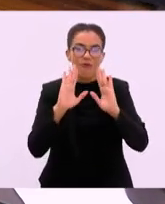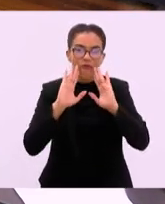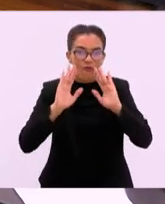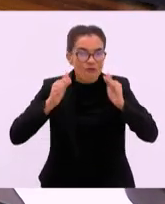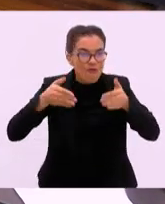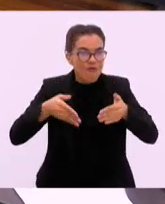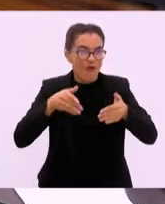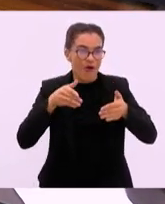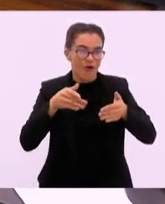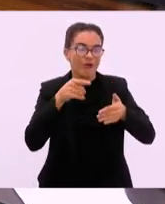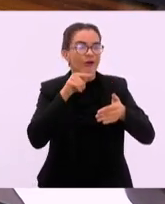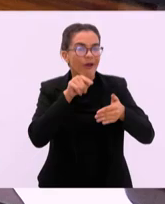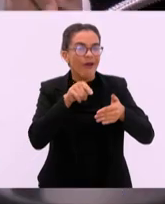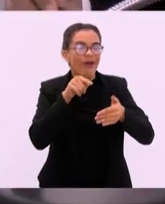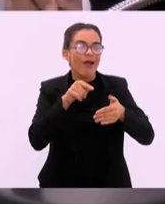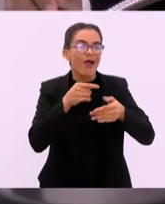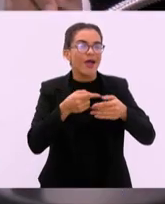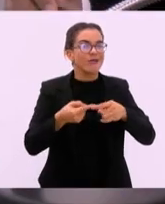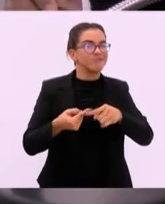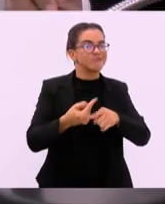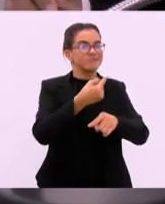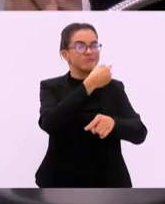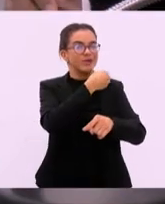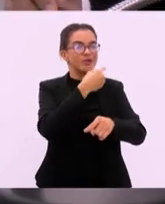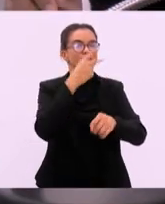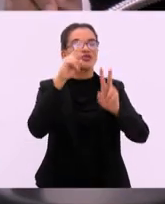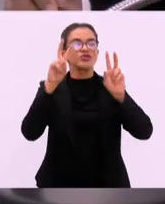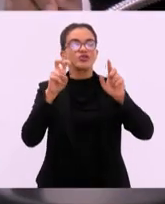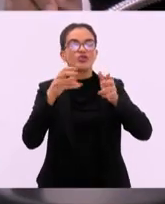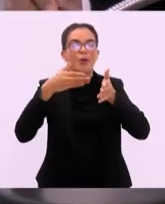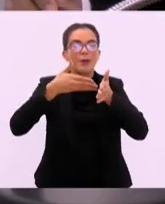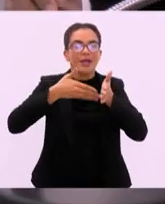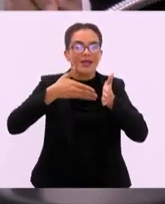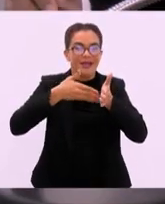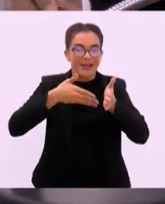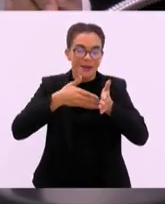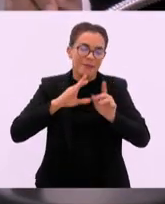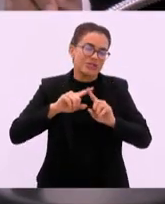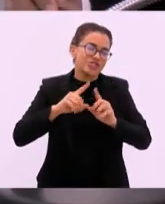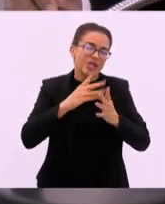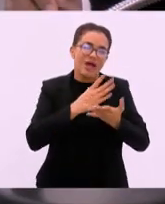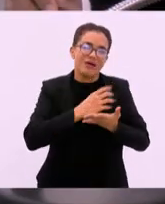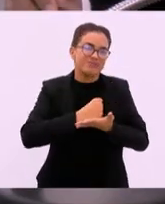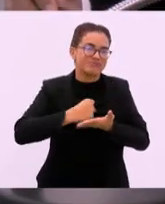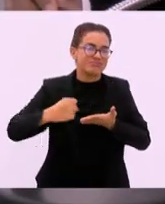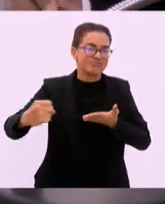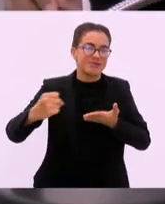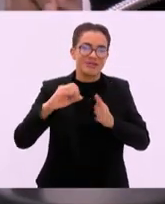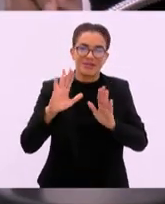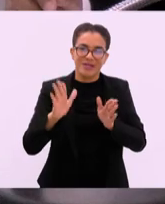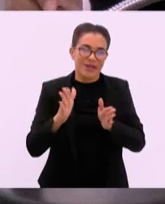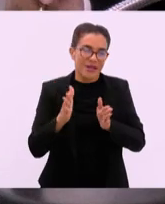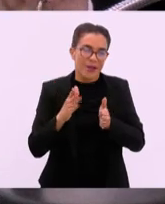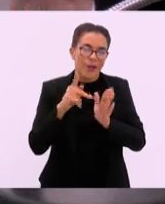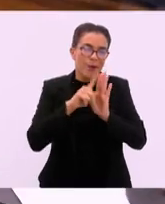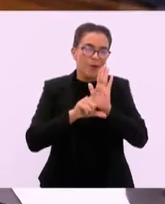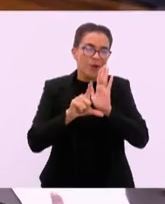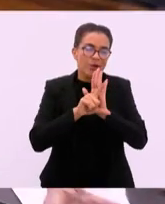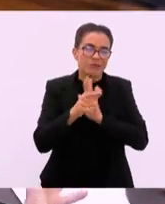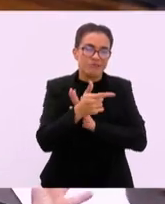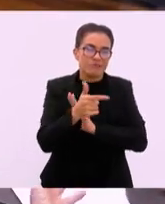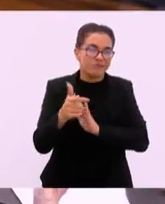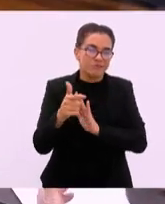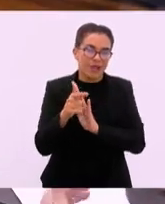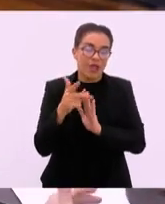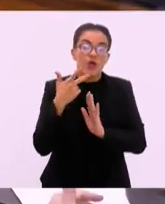dele era voltado àquela questão de restrição no período de pandemia. Mas, enfim, já passou e o projeto não tem nada de incondicionalidade. E continua atual. E eu estou